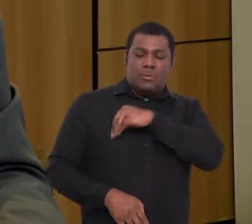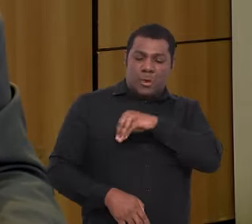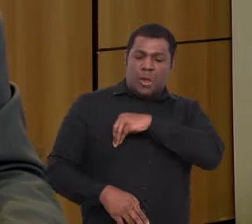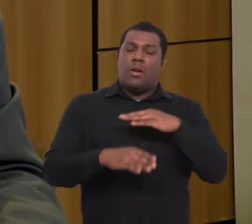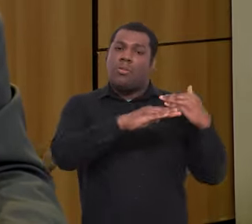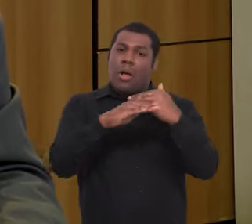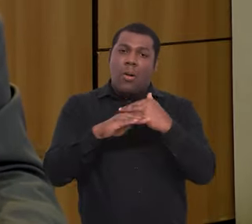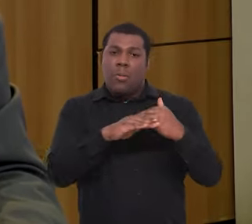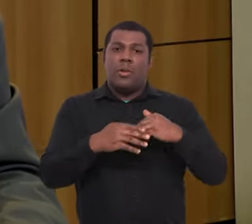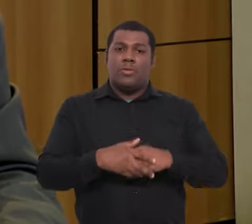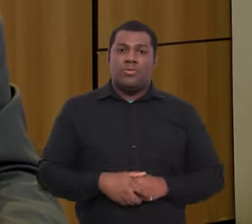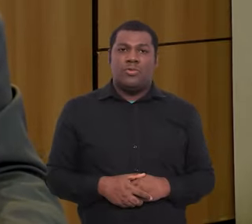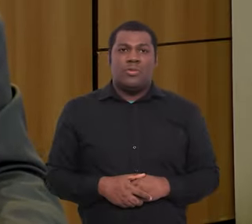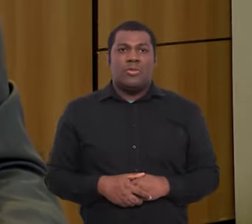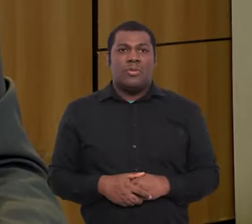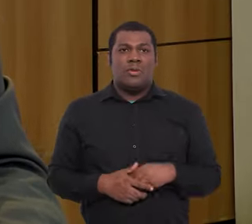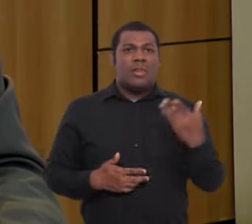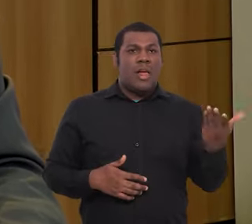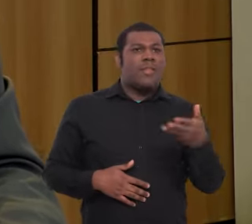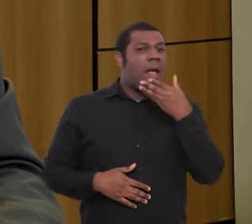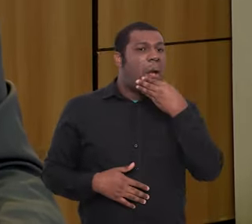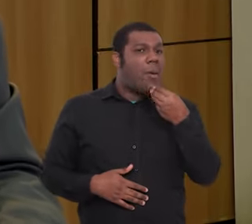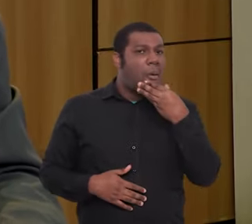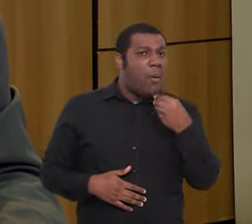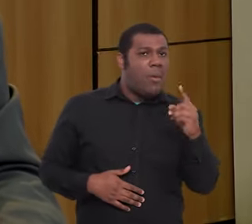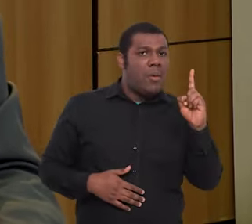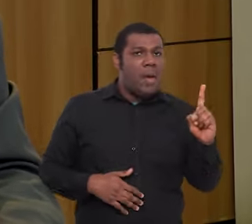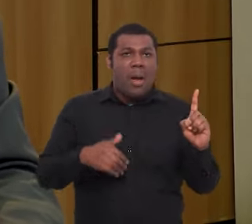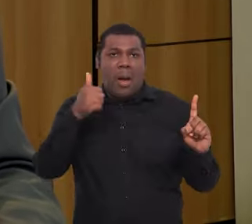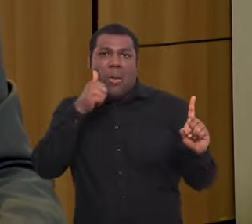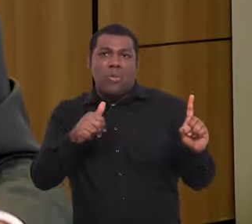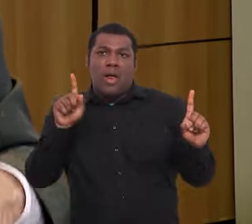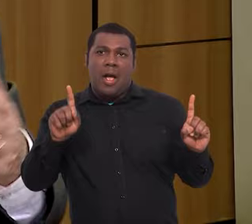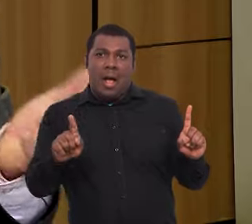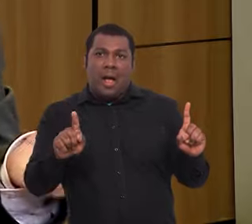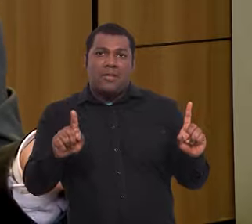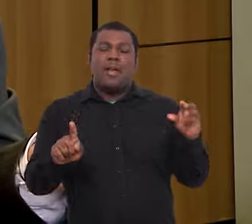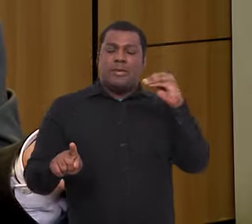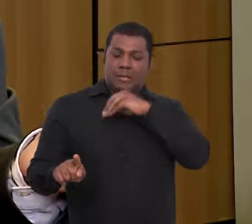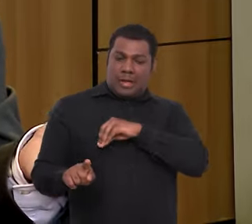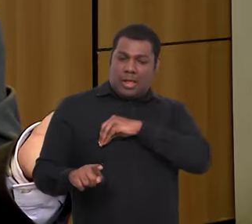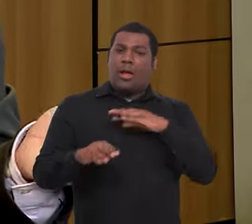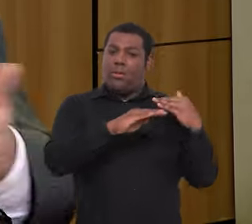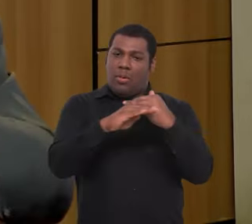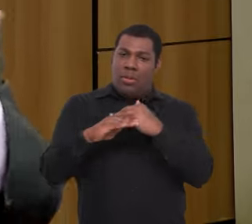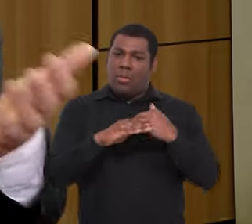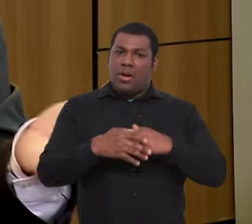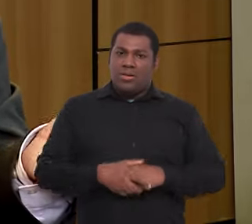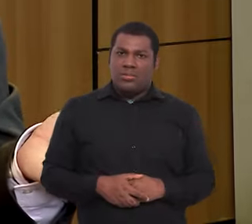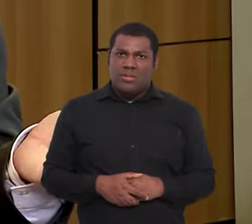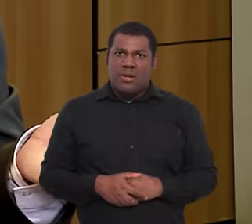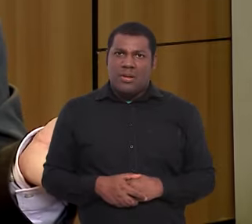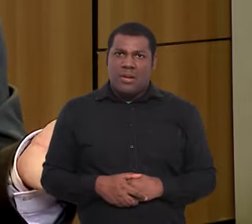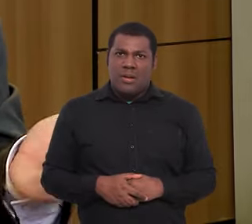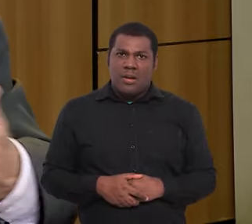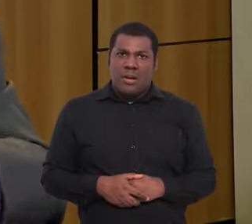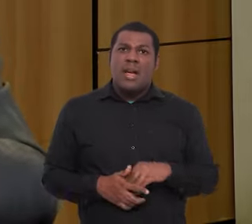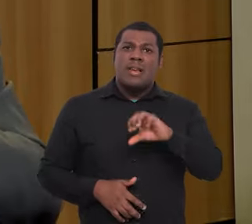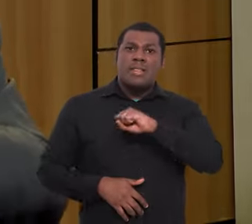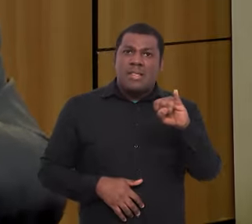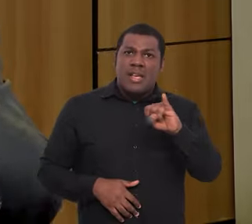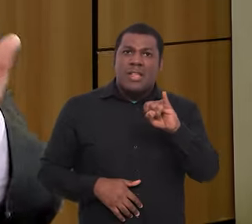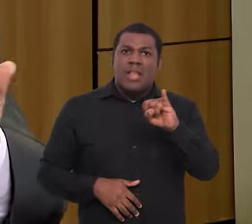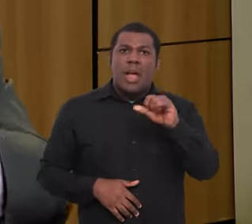justificativa porque uma remuneração diferente porque a mulher e quais as razões da mulher G menos que